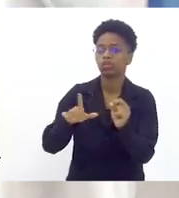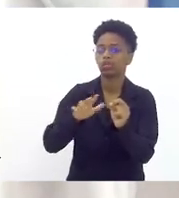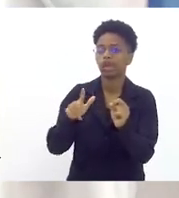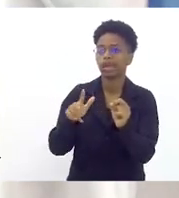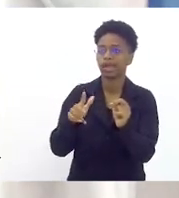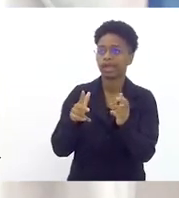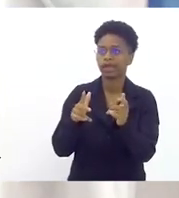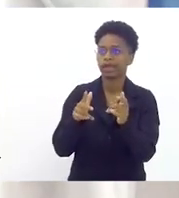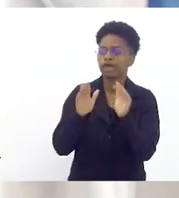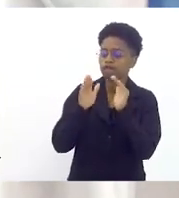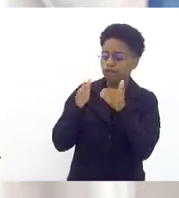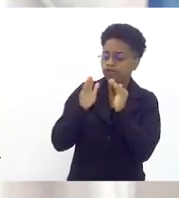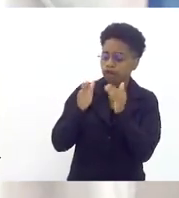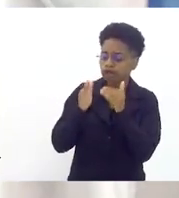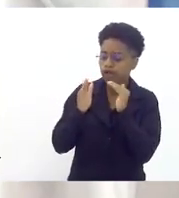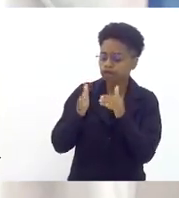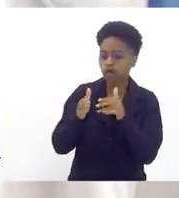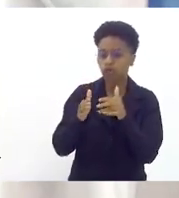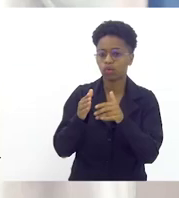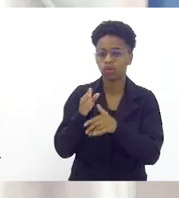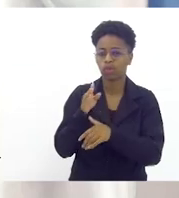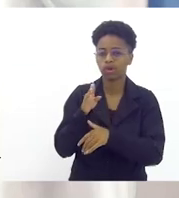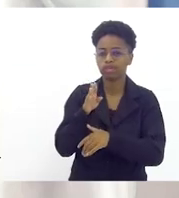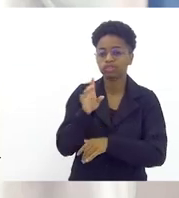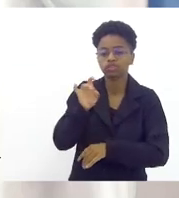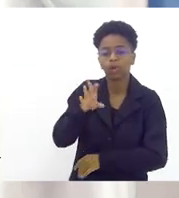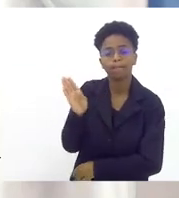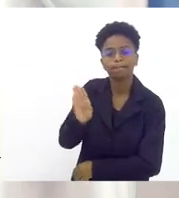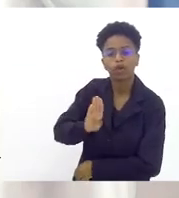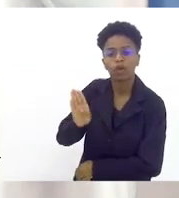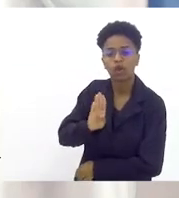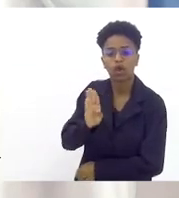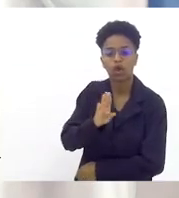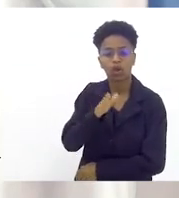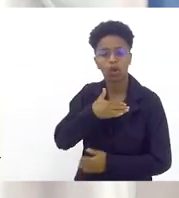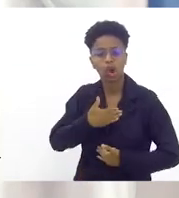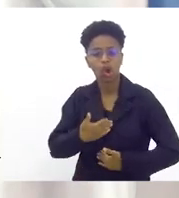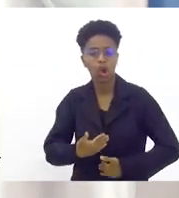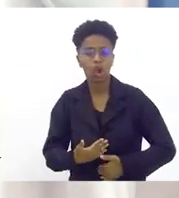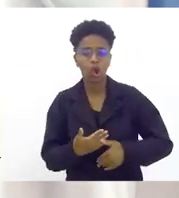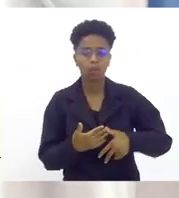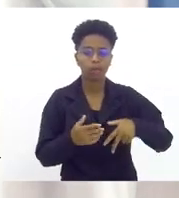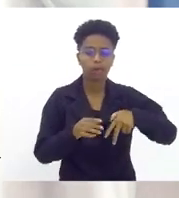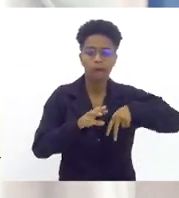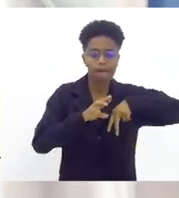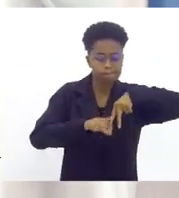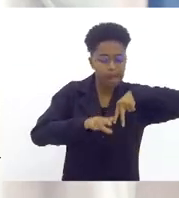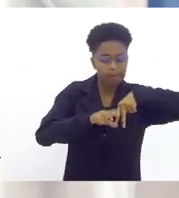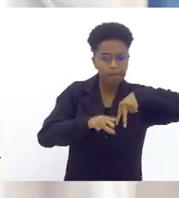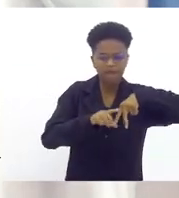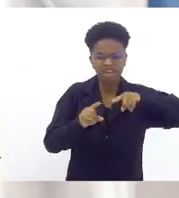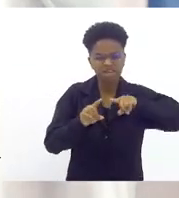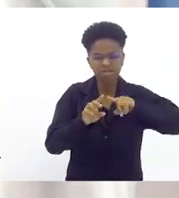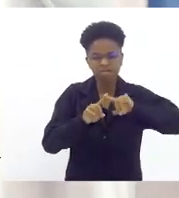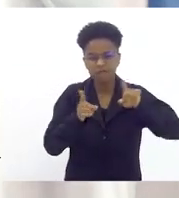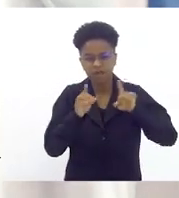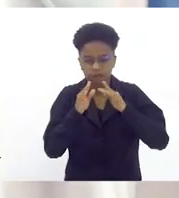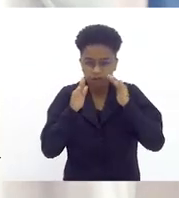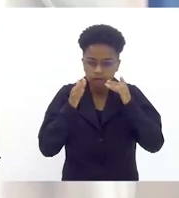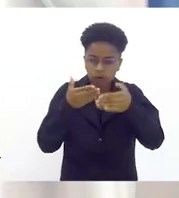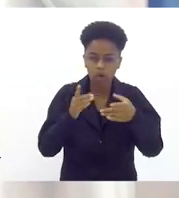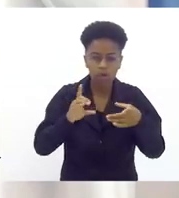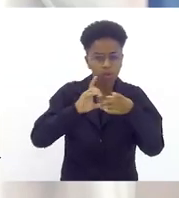pela biologização. Eu vejo que a biologização, de certa maneira, tem vencido, às vezes até numa